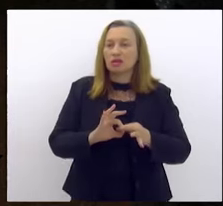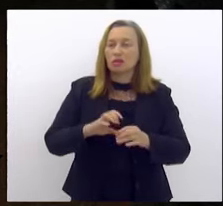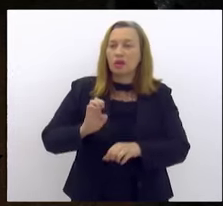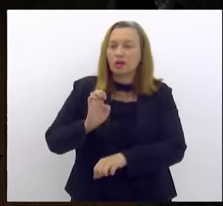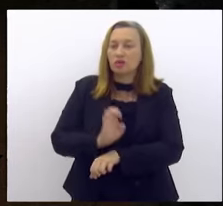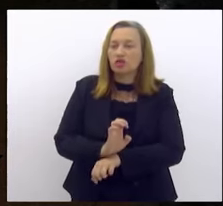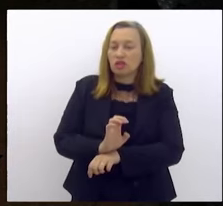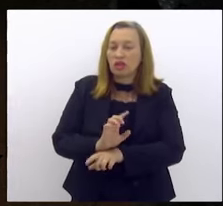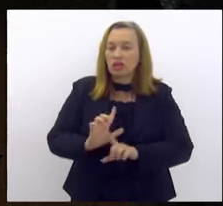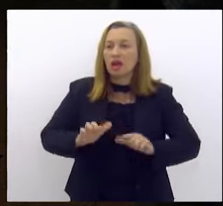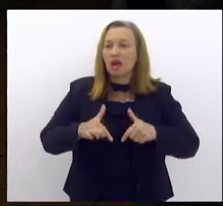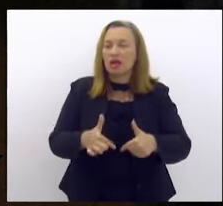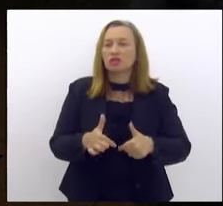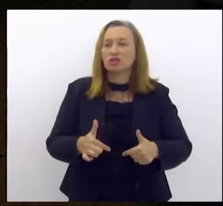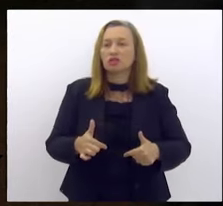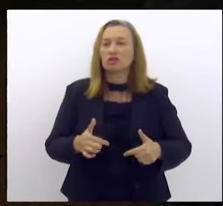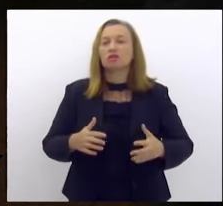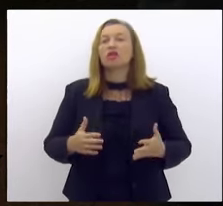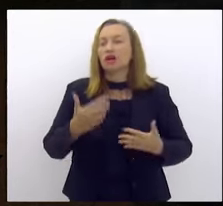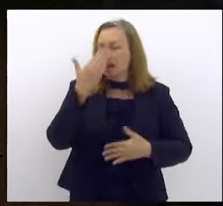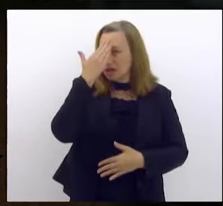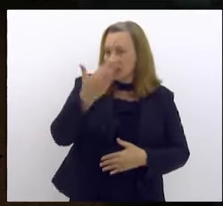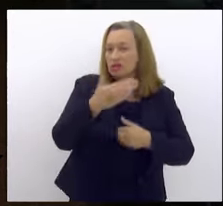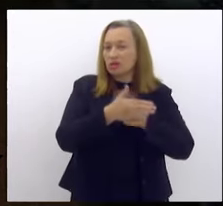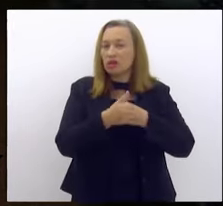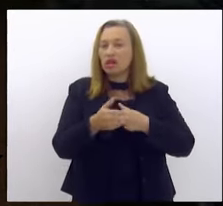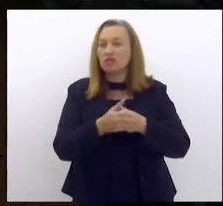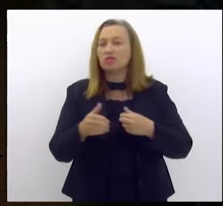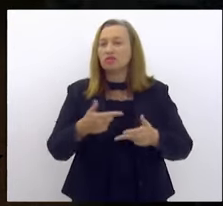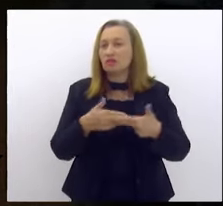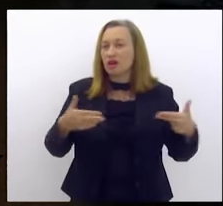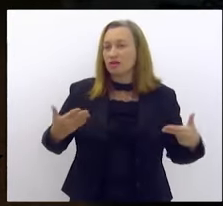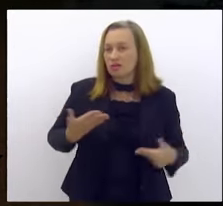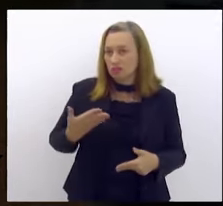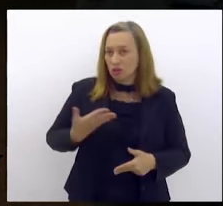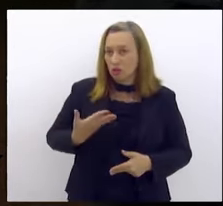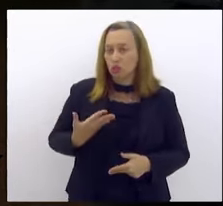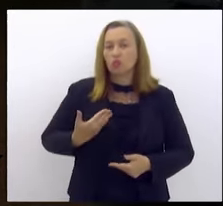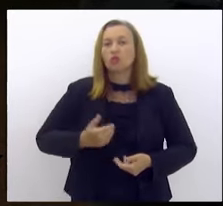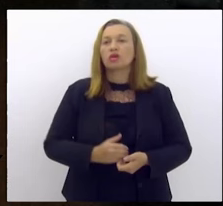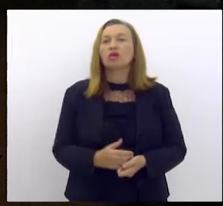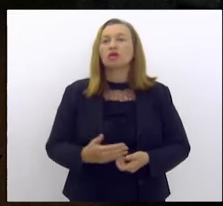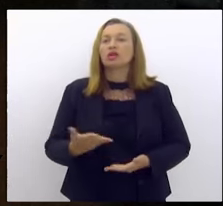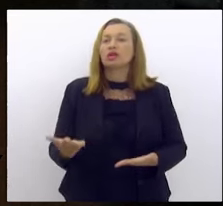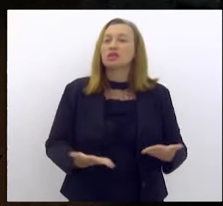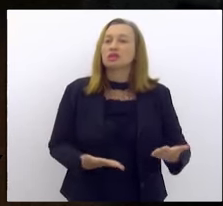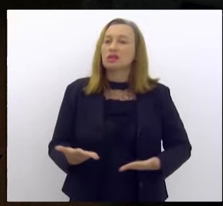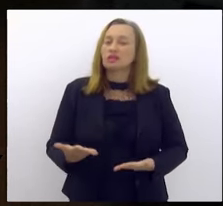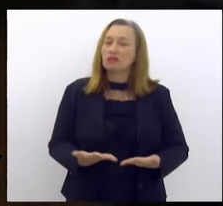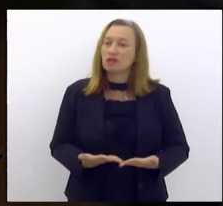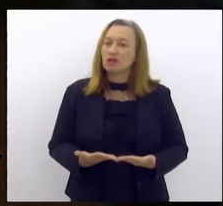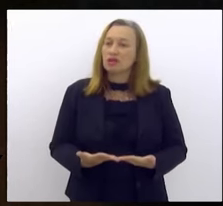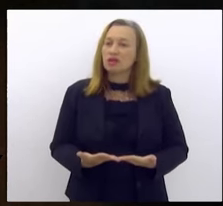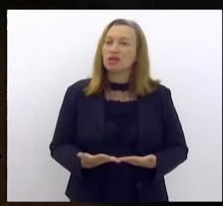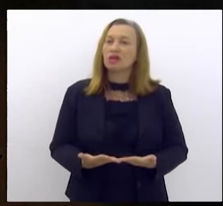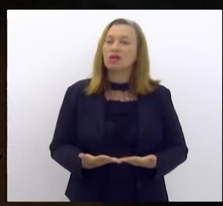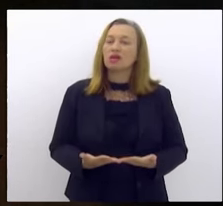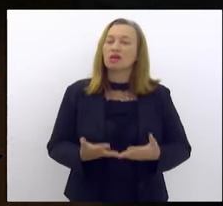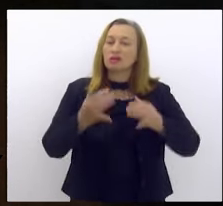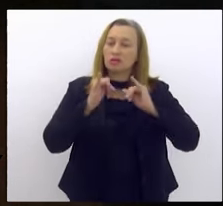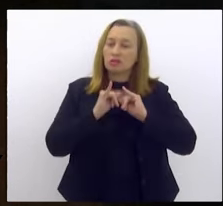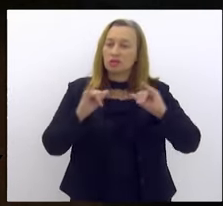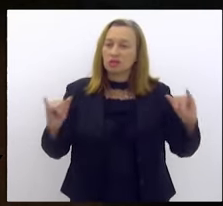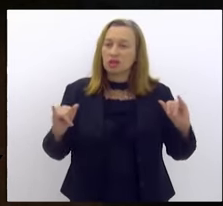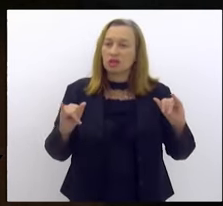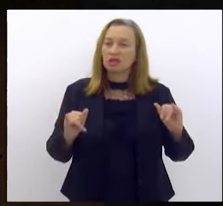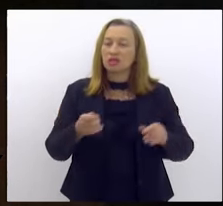efetivamente nos trilhos. Então, agradecer todo o carinho que recebi de muitos colegas e servir aqui essa declaração formalmente